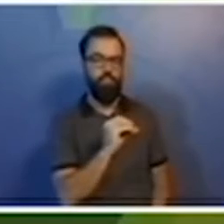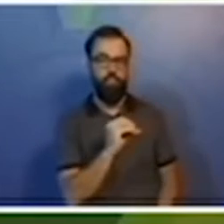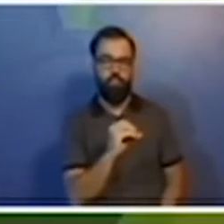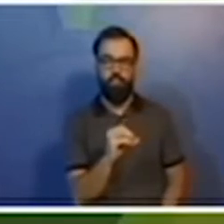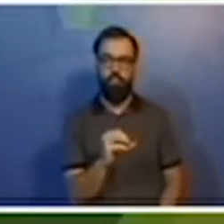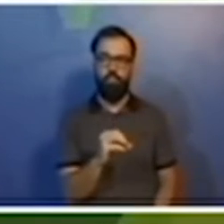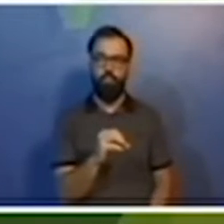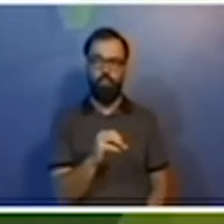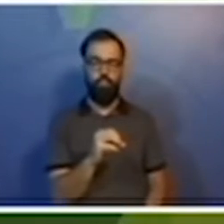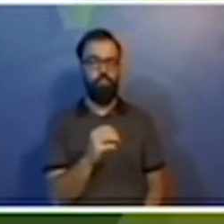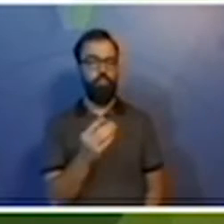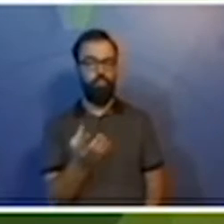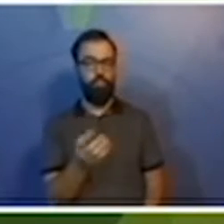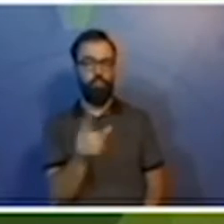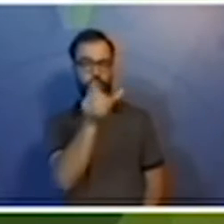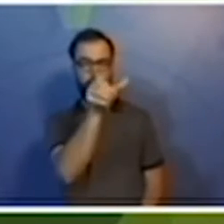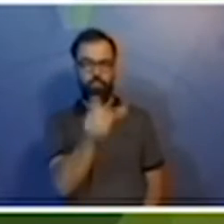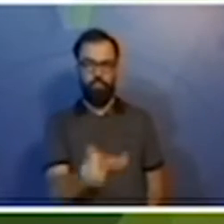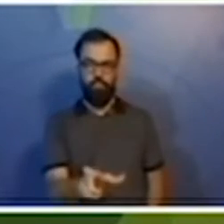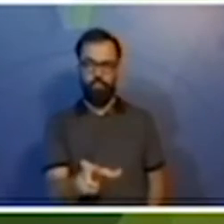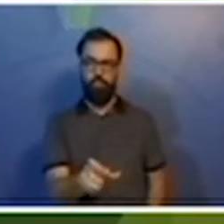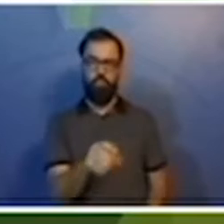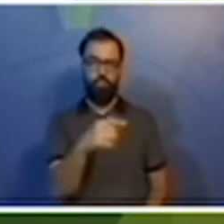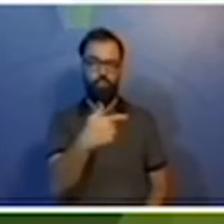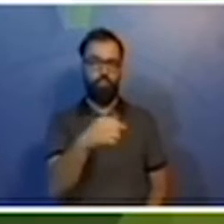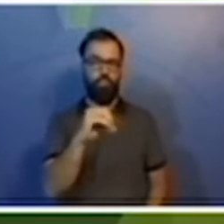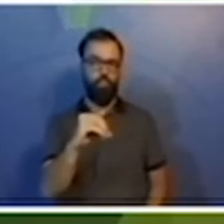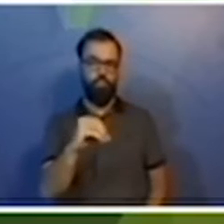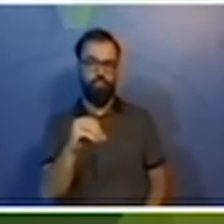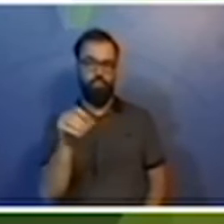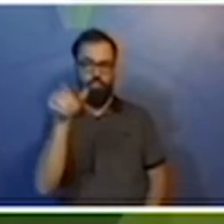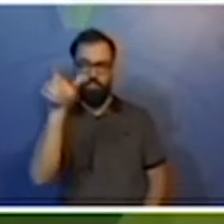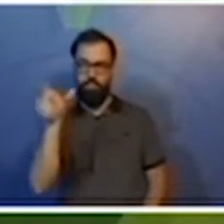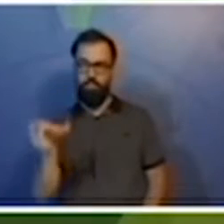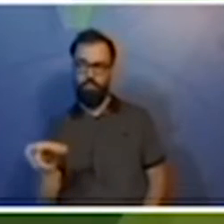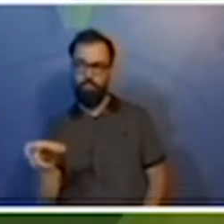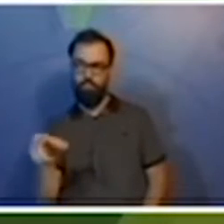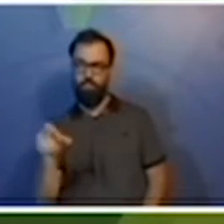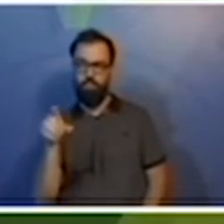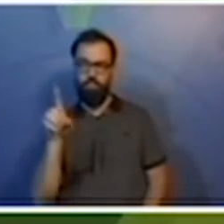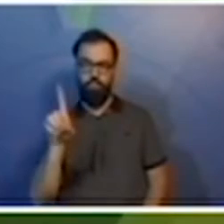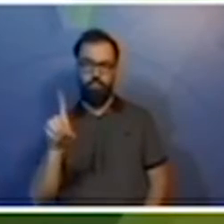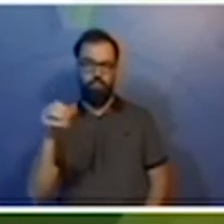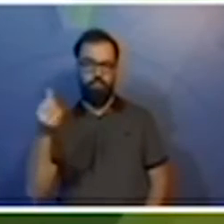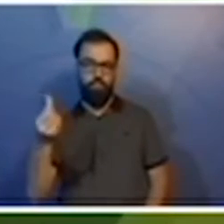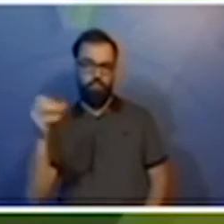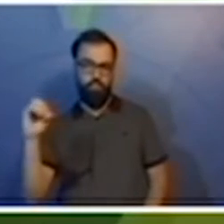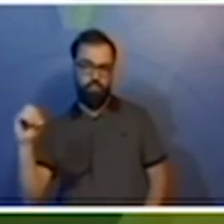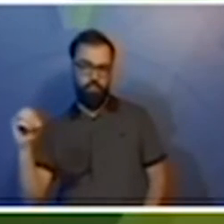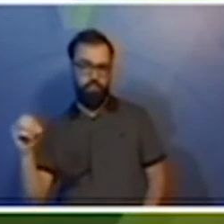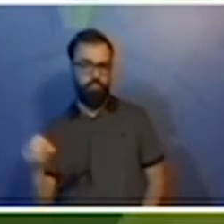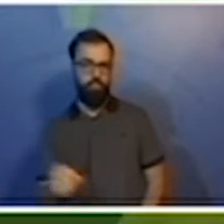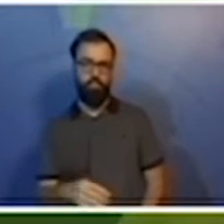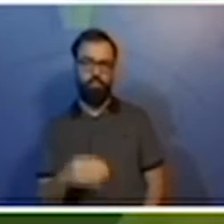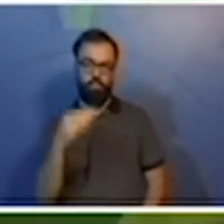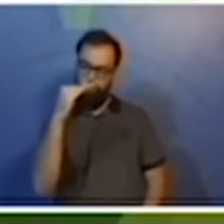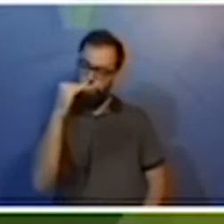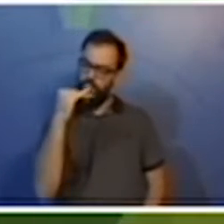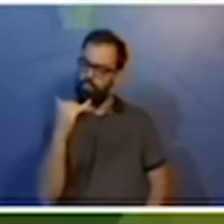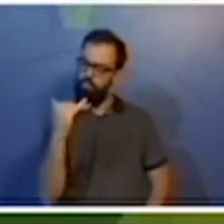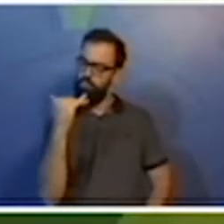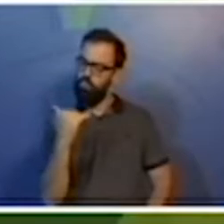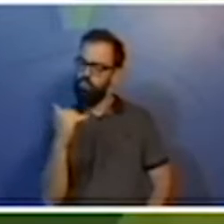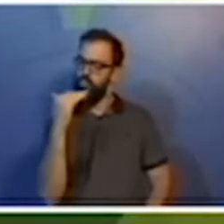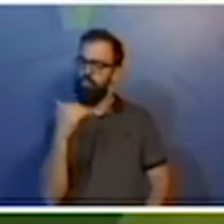20 seria 70, suplemento 160. E assim por